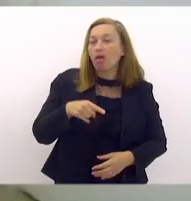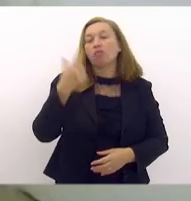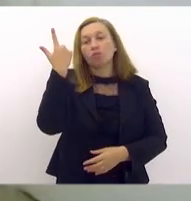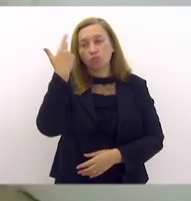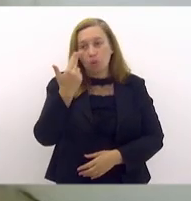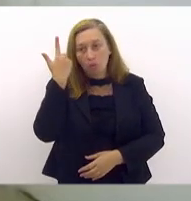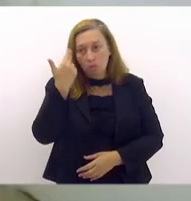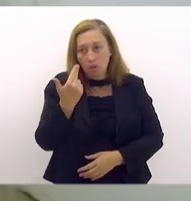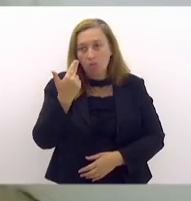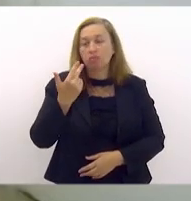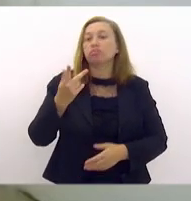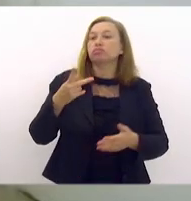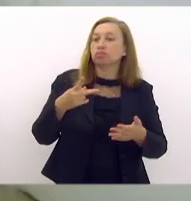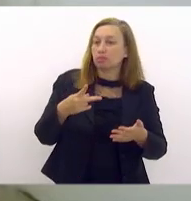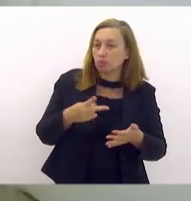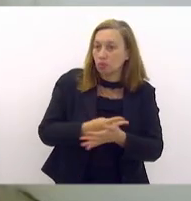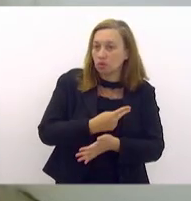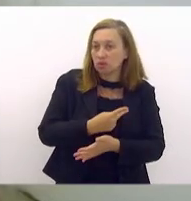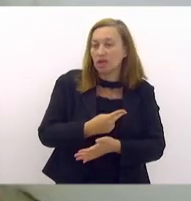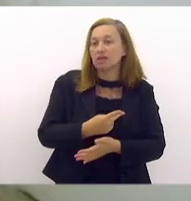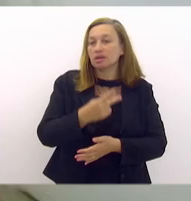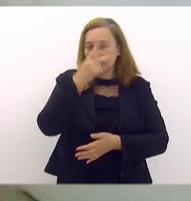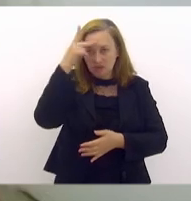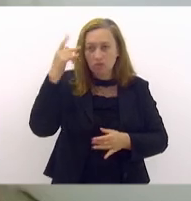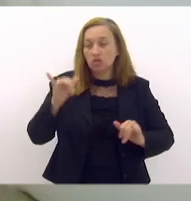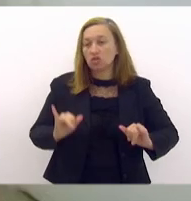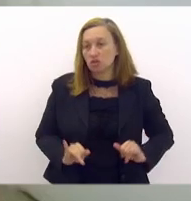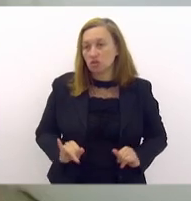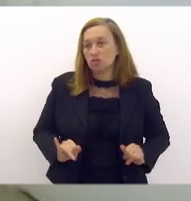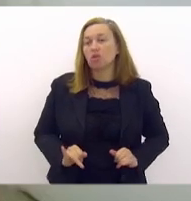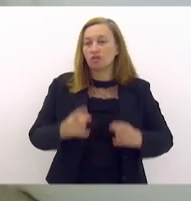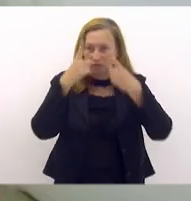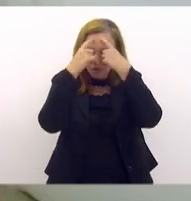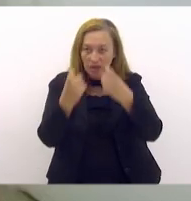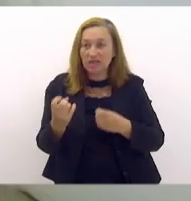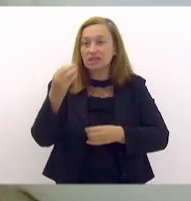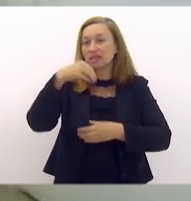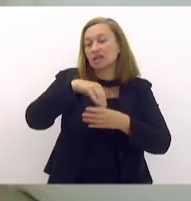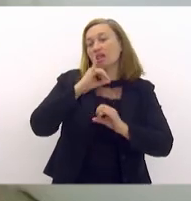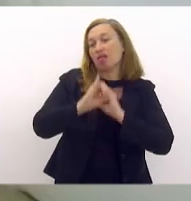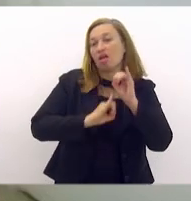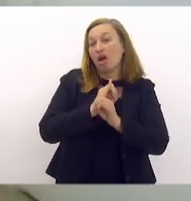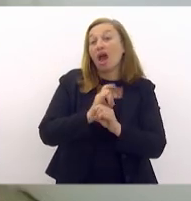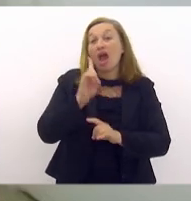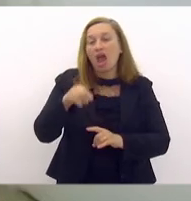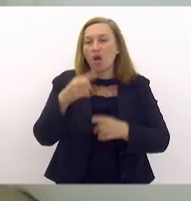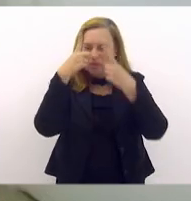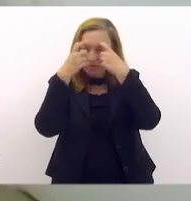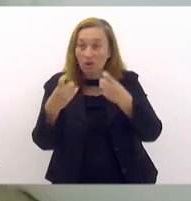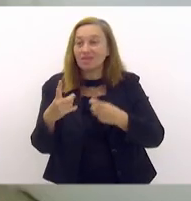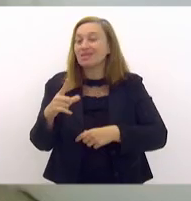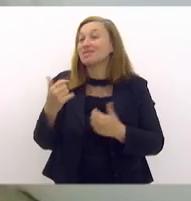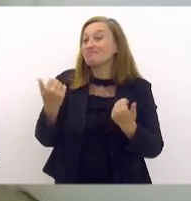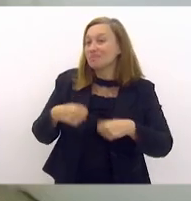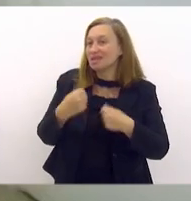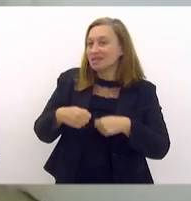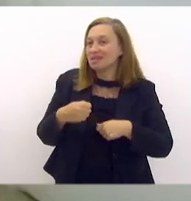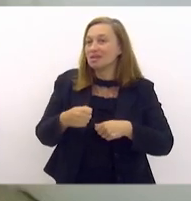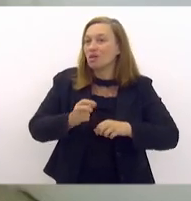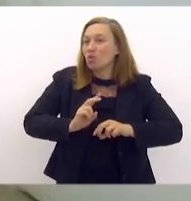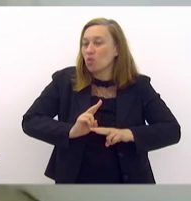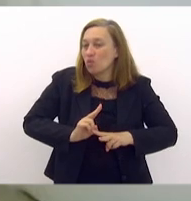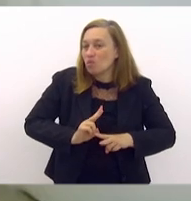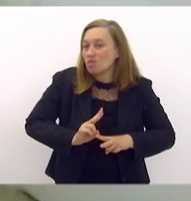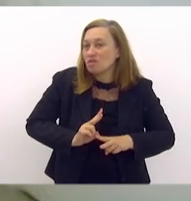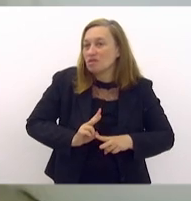comum e muito frequente em vítimas de violência na internet, porque esse é um tipo de violência que ela tende a permanecer